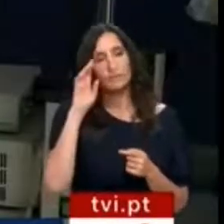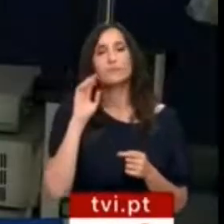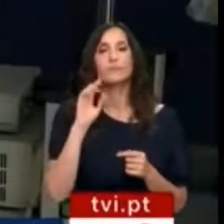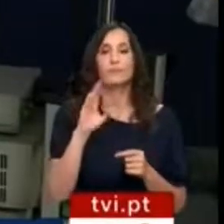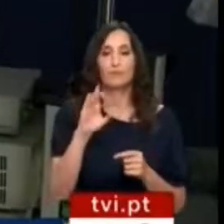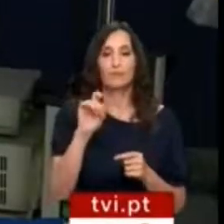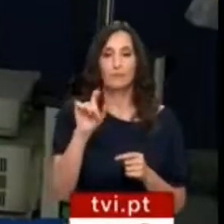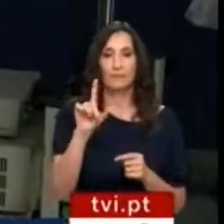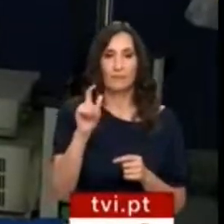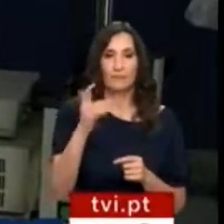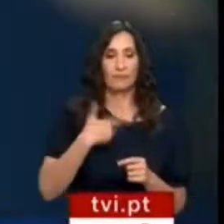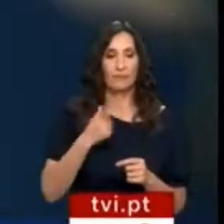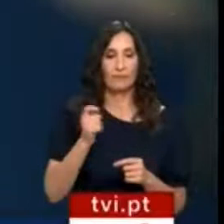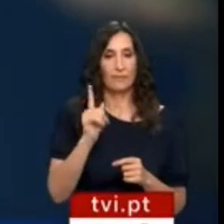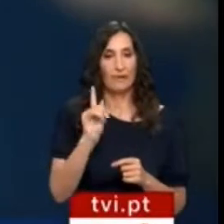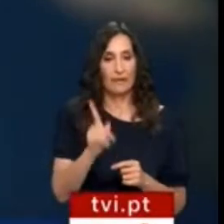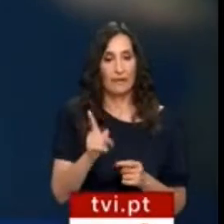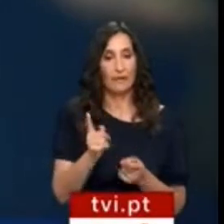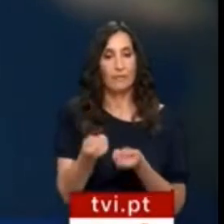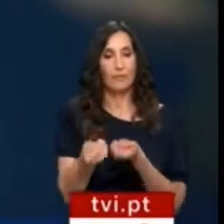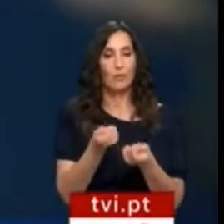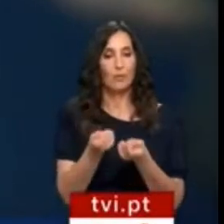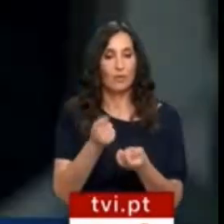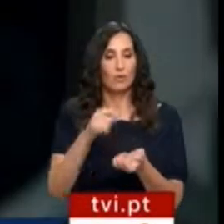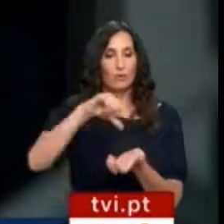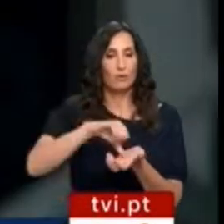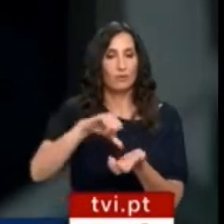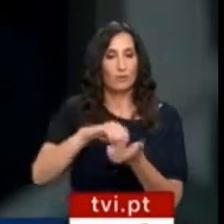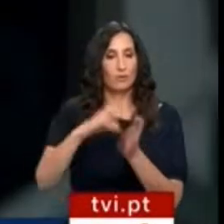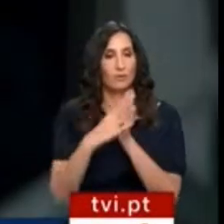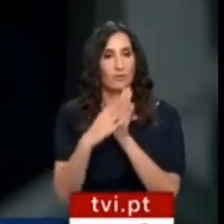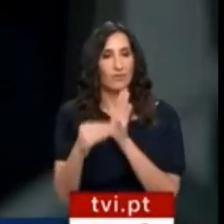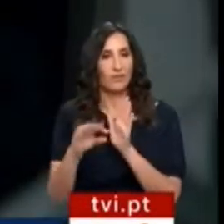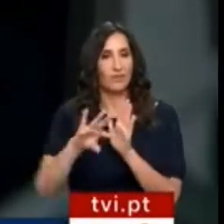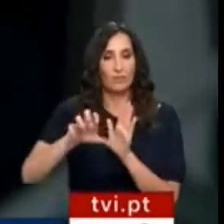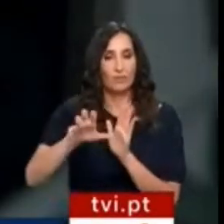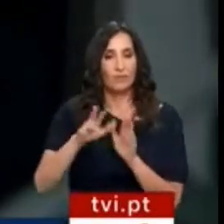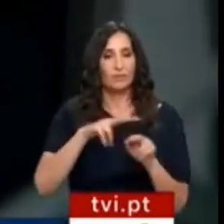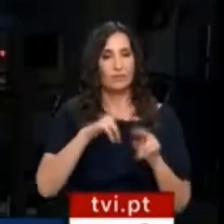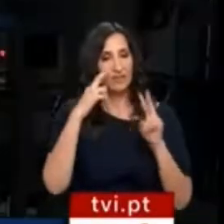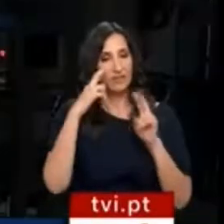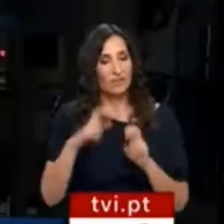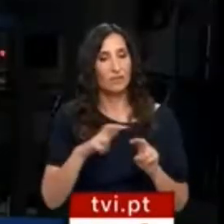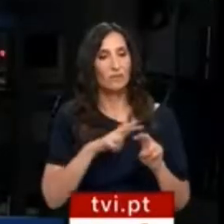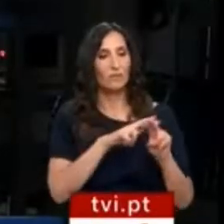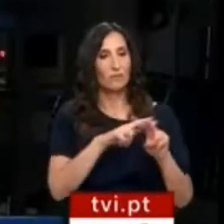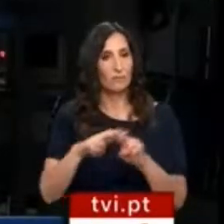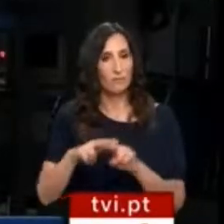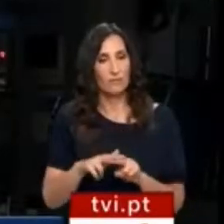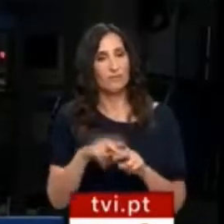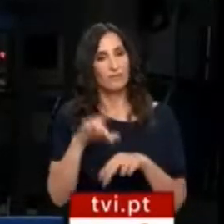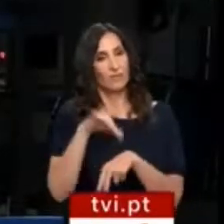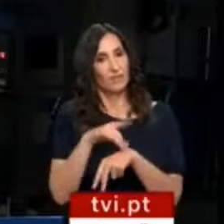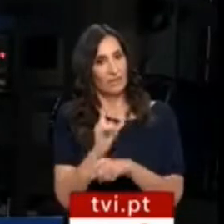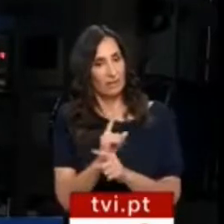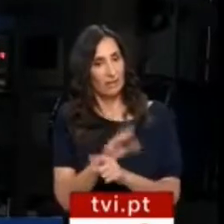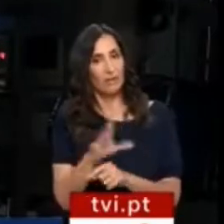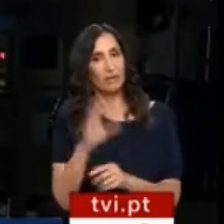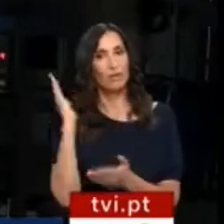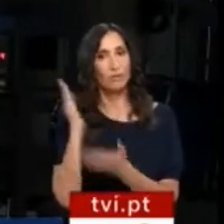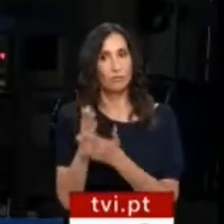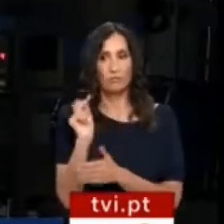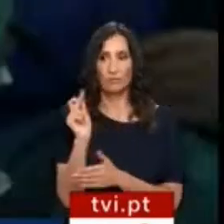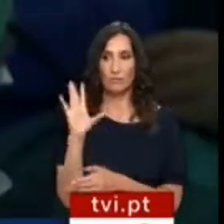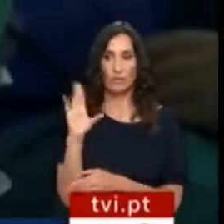Hélder Ferreira é coordenador de um dos centros de referência do país na investigação e tratamento da endometriose. Nos últimos 10